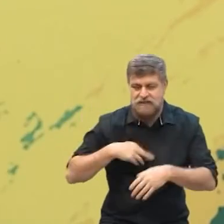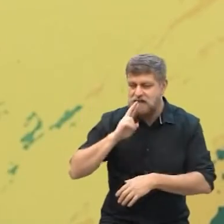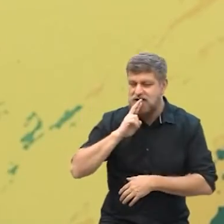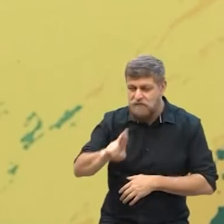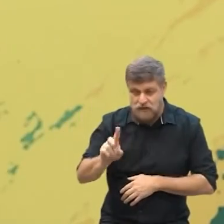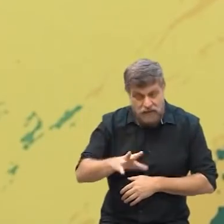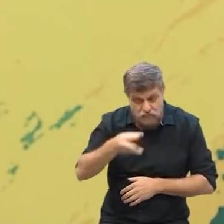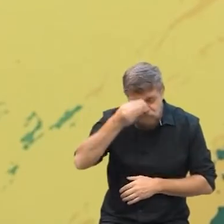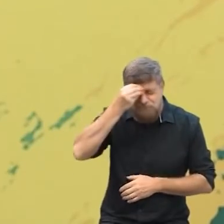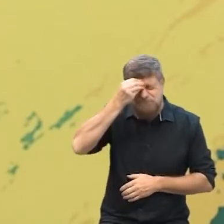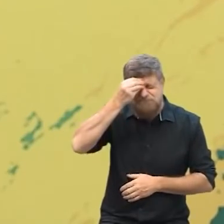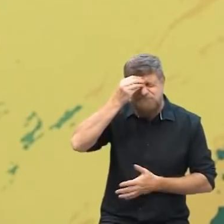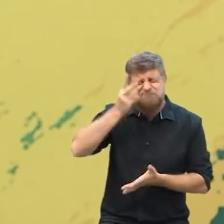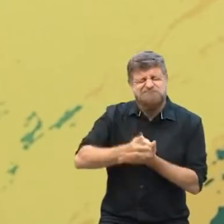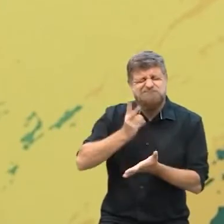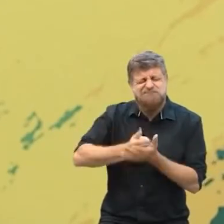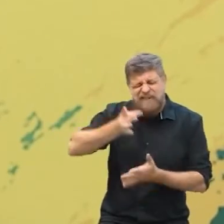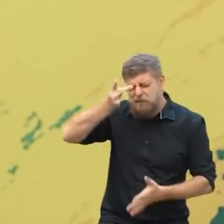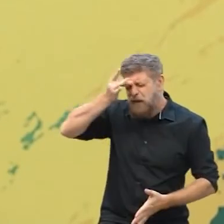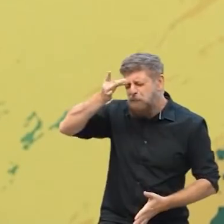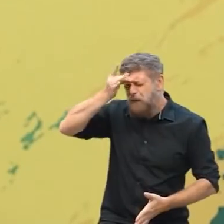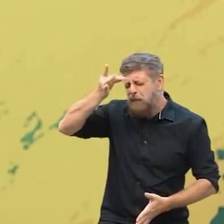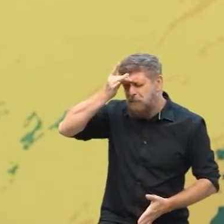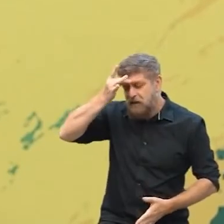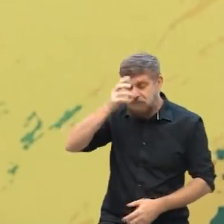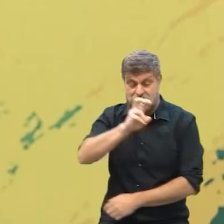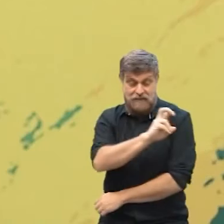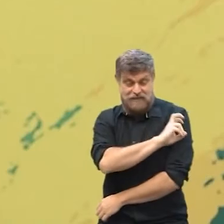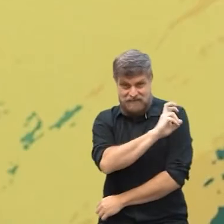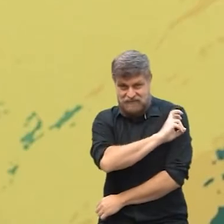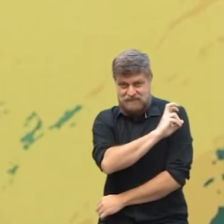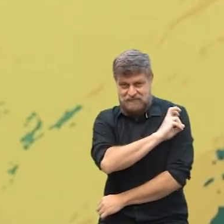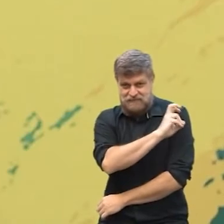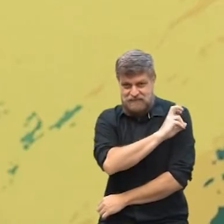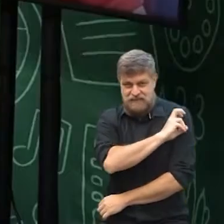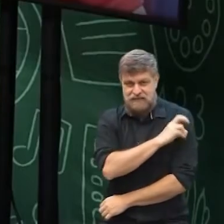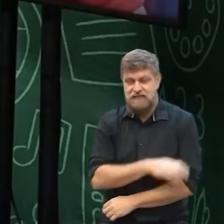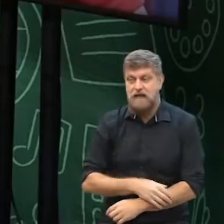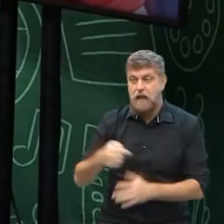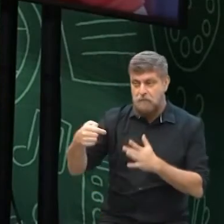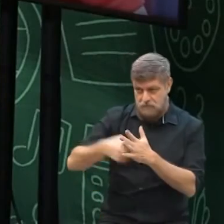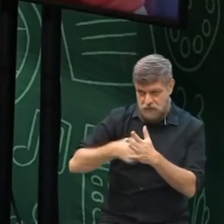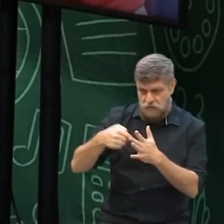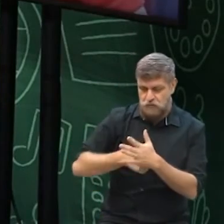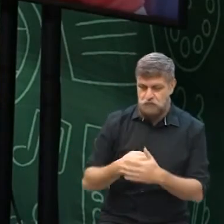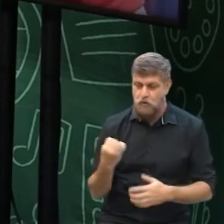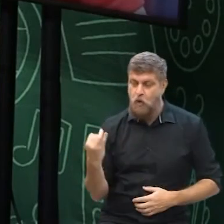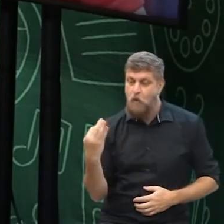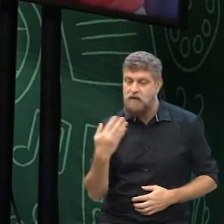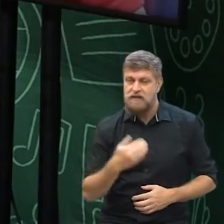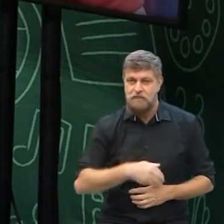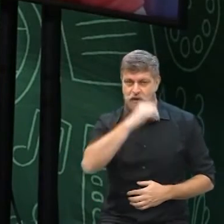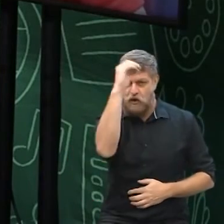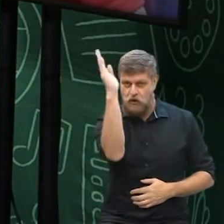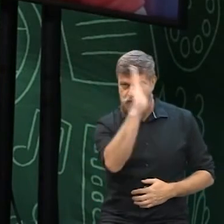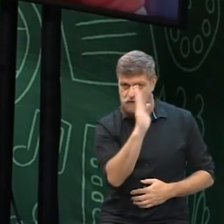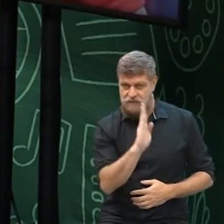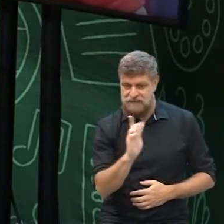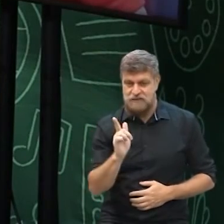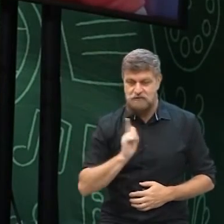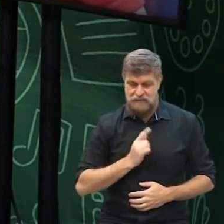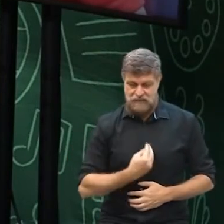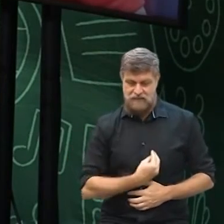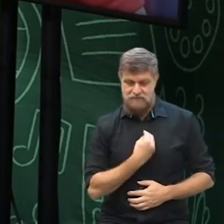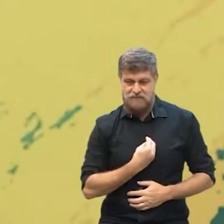resposta, eu não esqueço essa resposta. Foi na 5ª série. Há quanto tempo, mais ou menos, o Brasil é habitado por